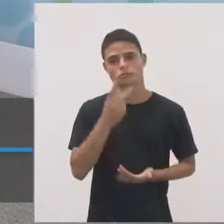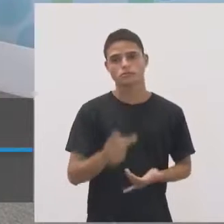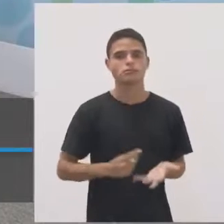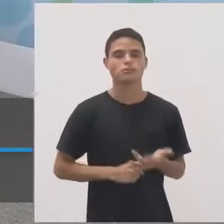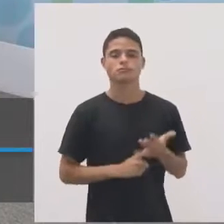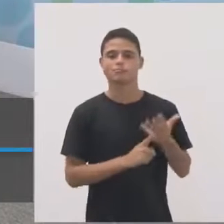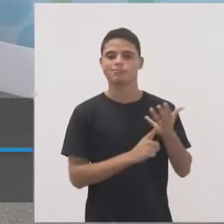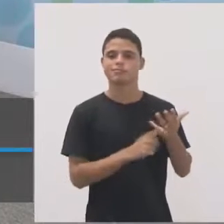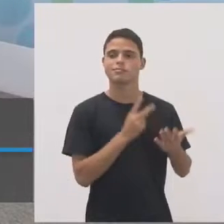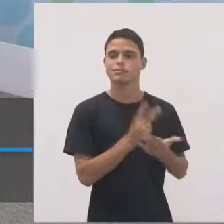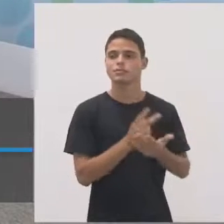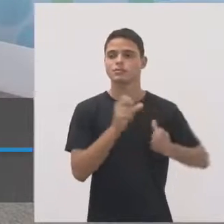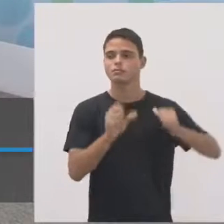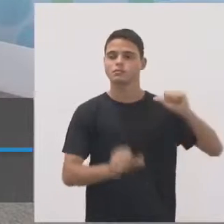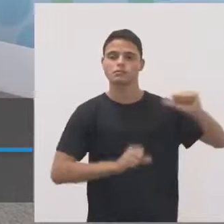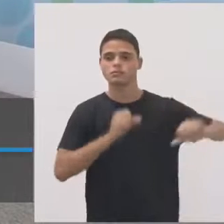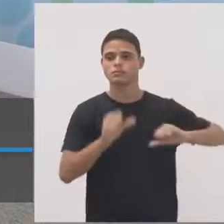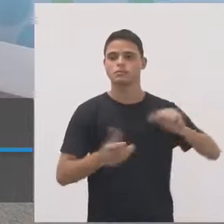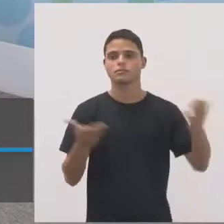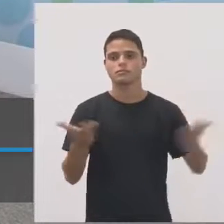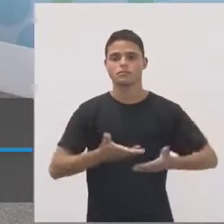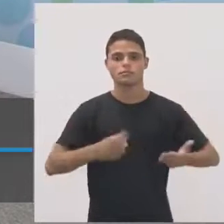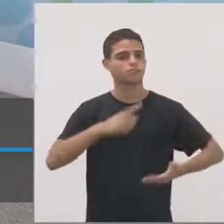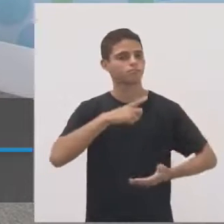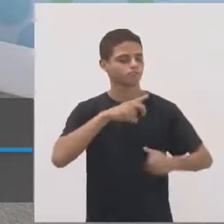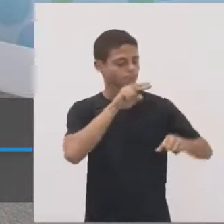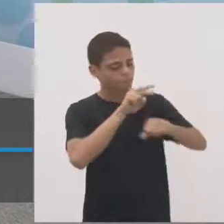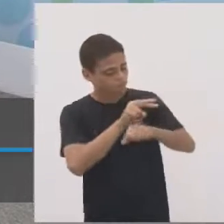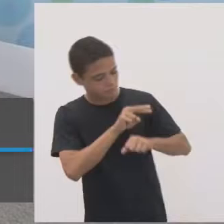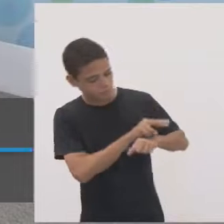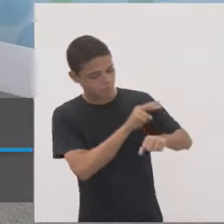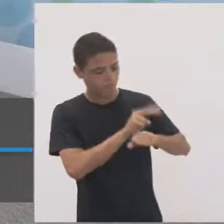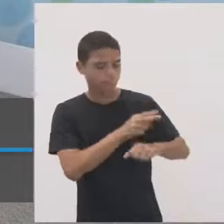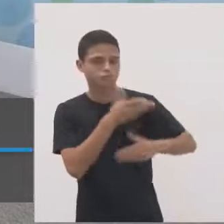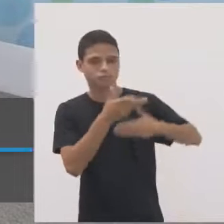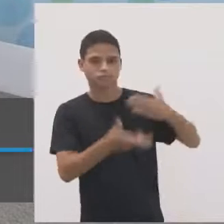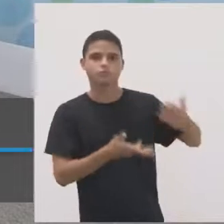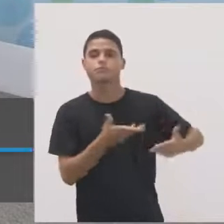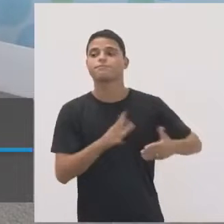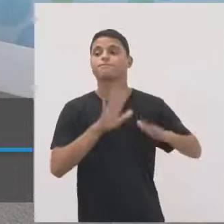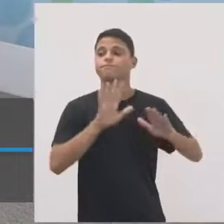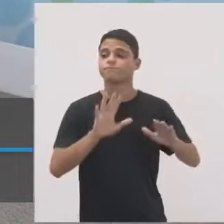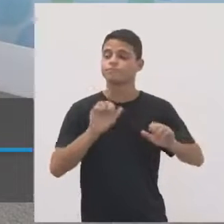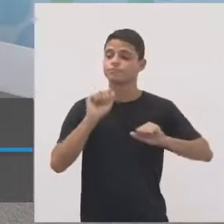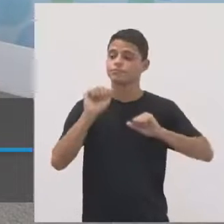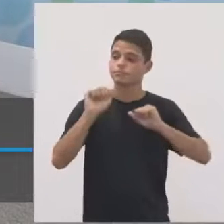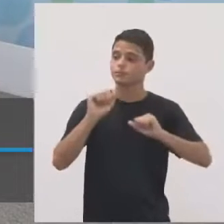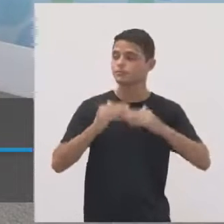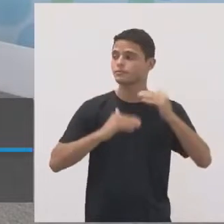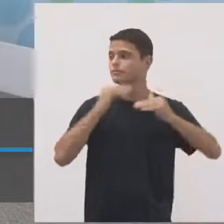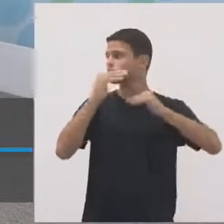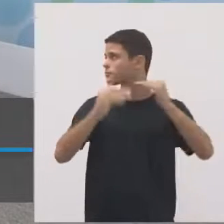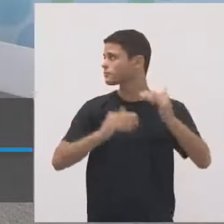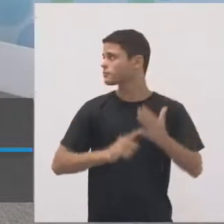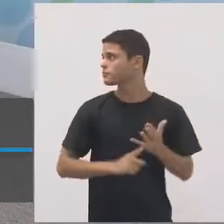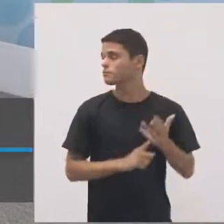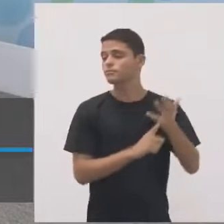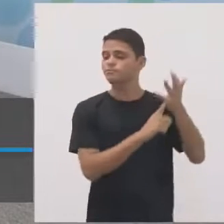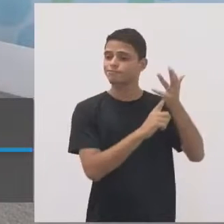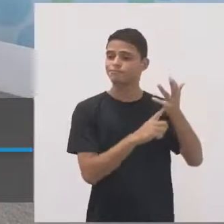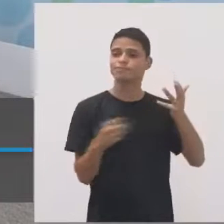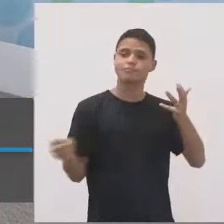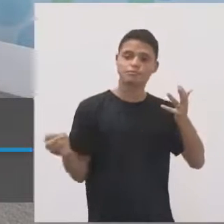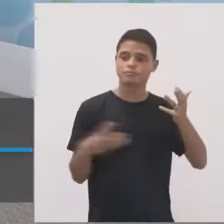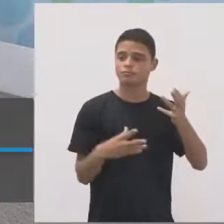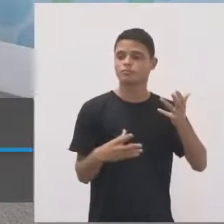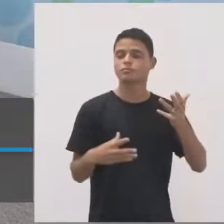muda, pessoal. Então, hoje o antivírus está lá bloqueando, ok? Mas pode ser ter uma tecnologia nova que ele não vai bloquear. E aí? Aí